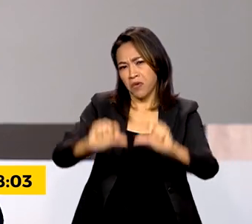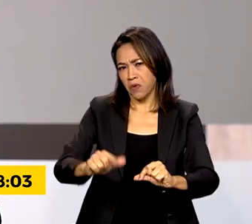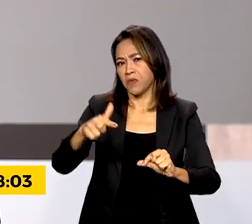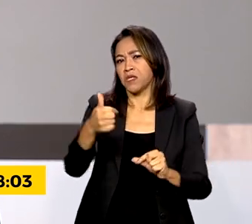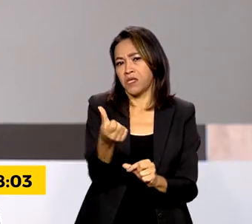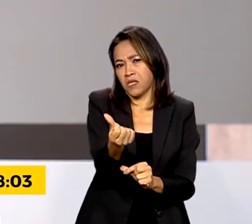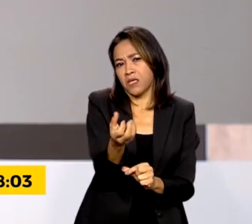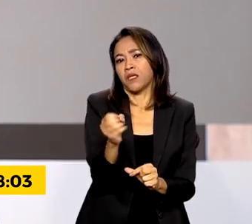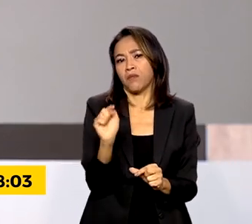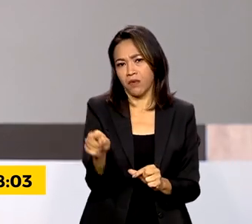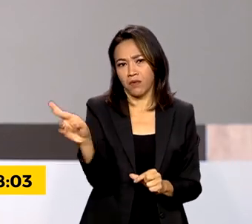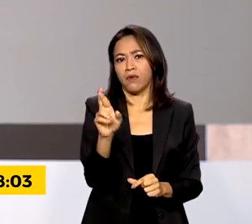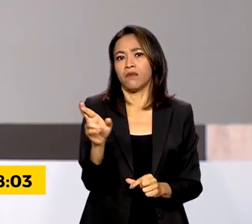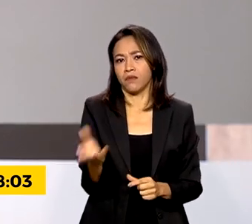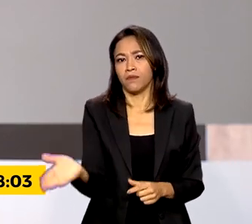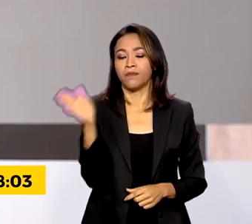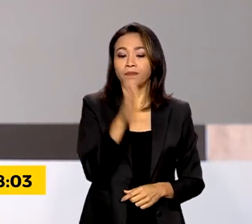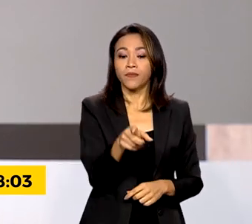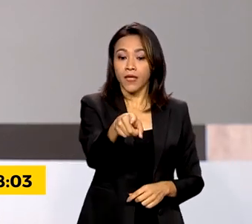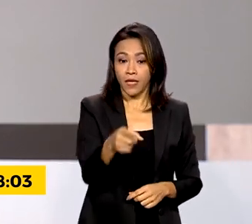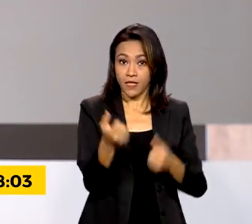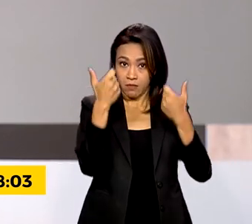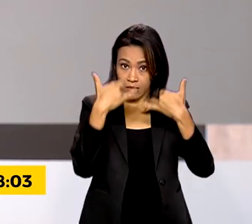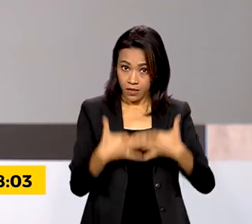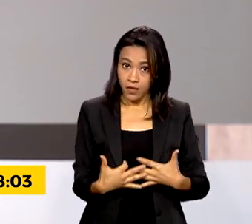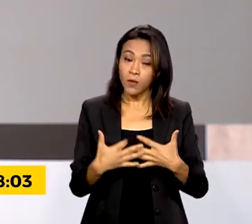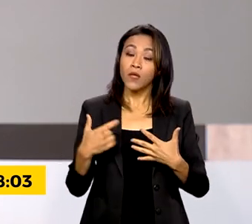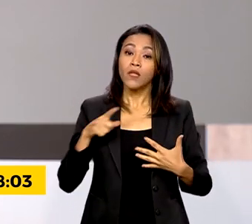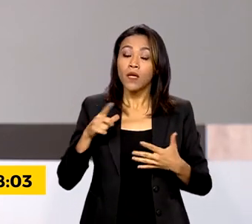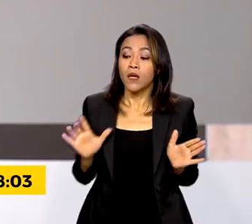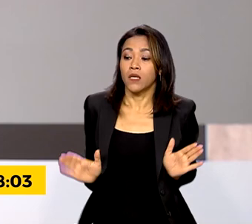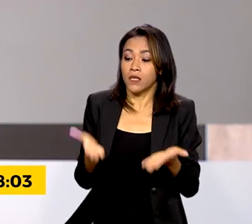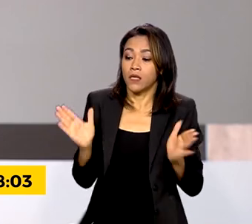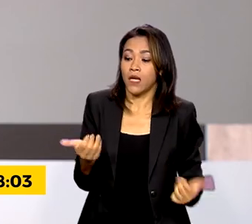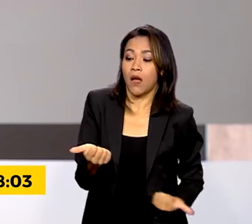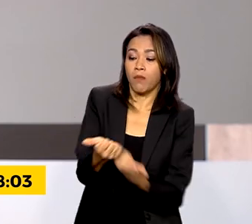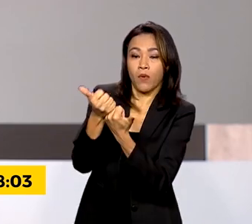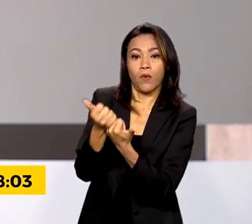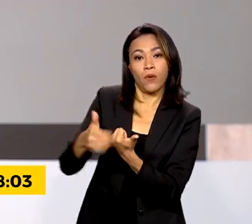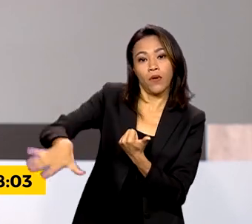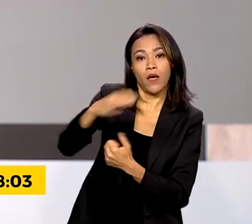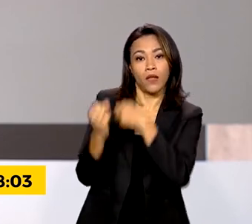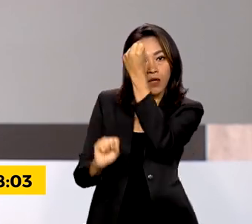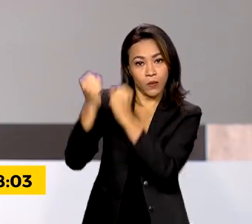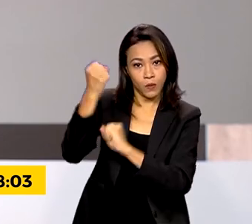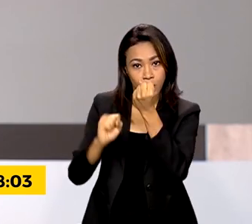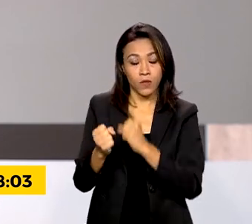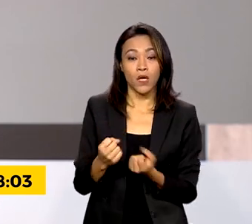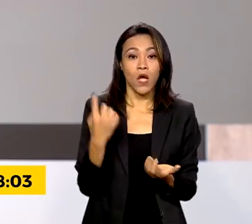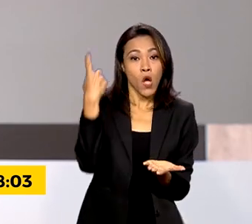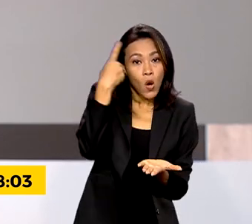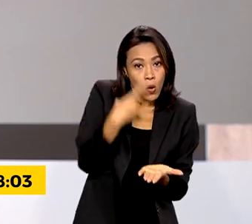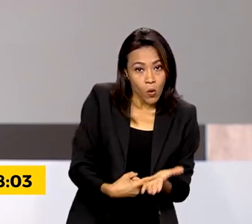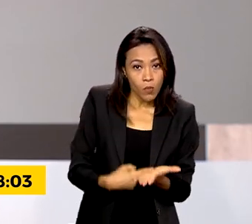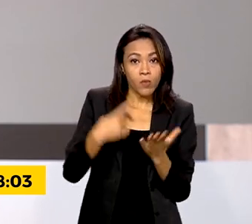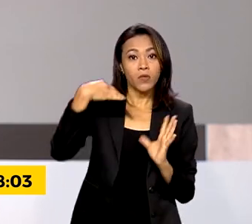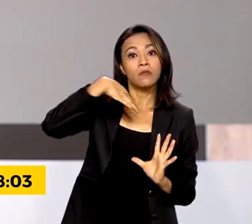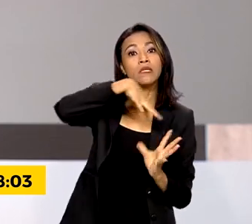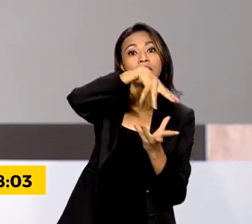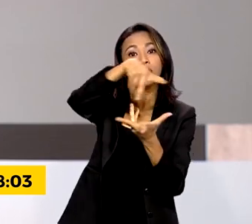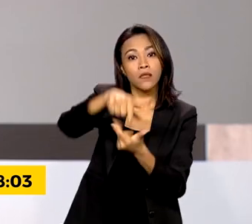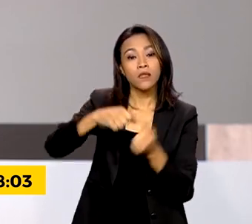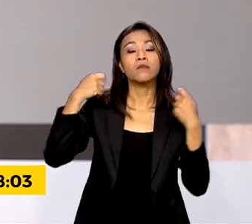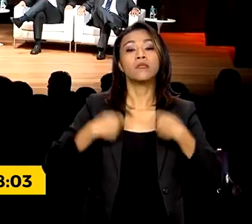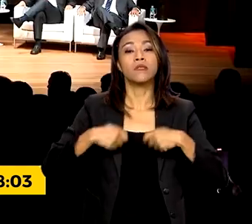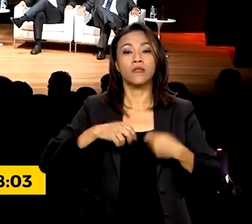E além do apoio ao setor automotivo, o governo defendeu que acordos internacionais precisam valorizar a indústria